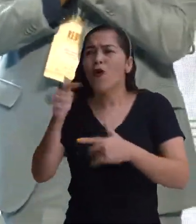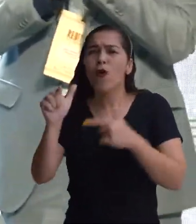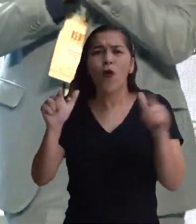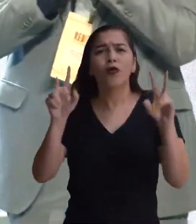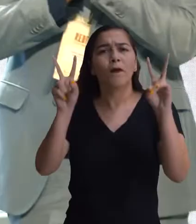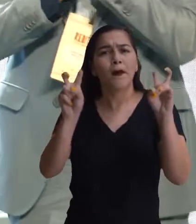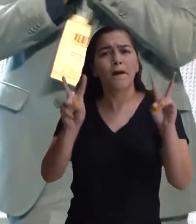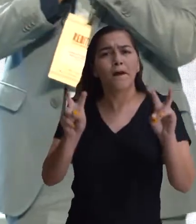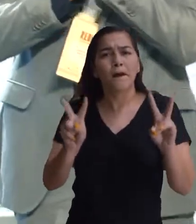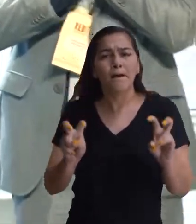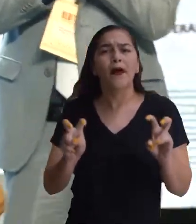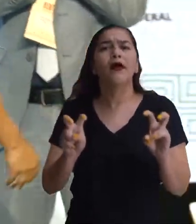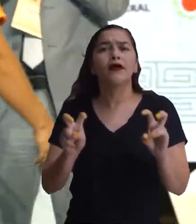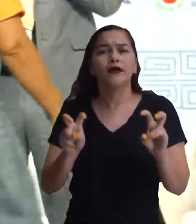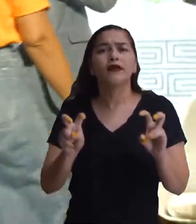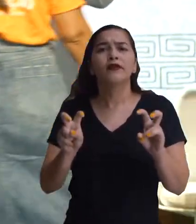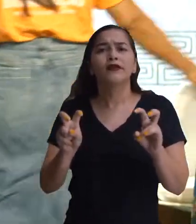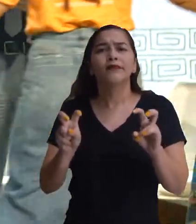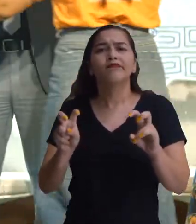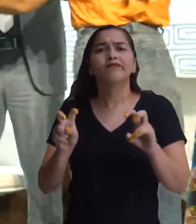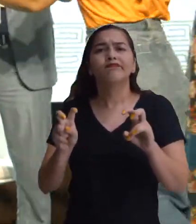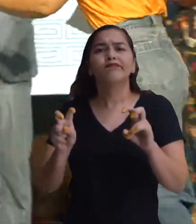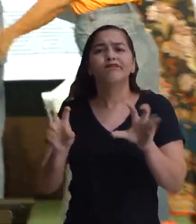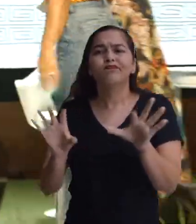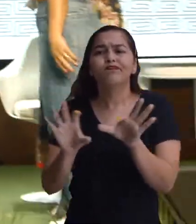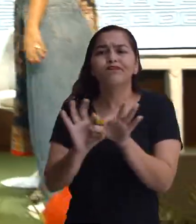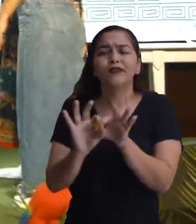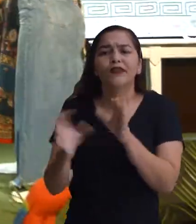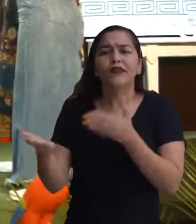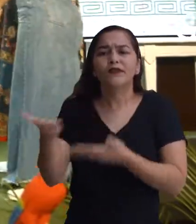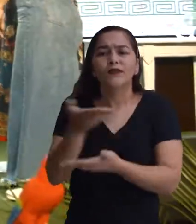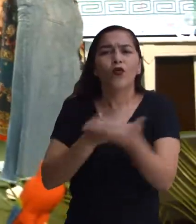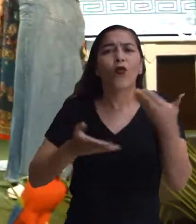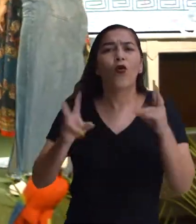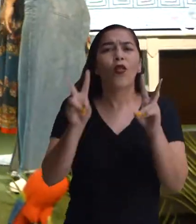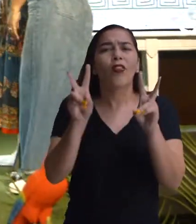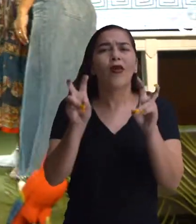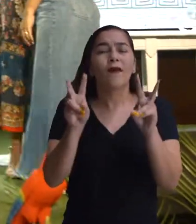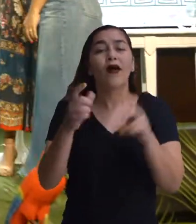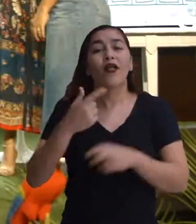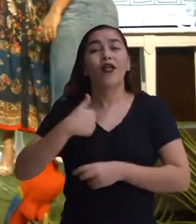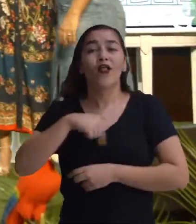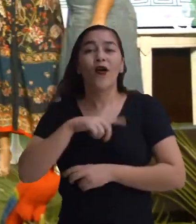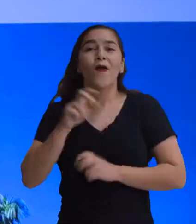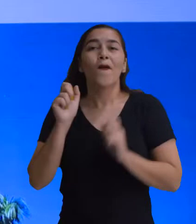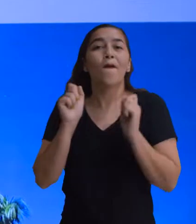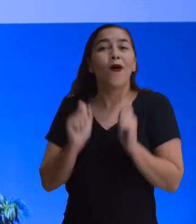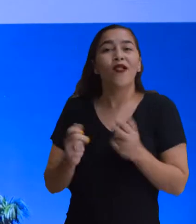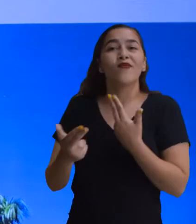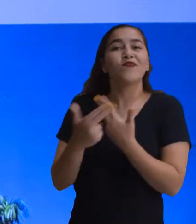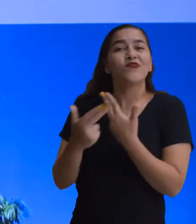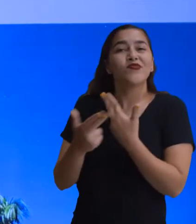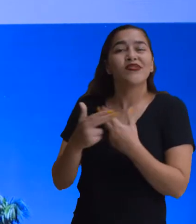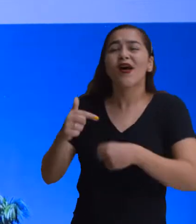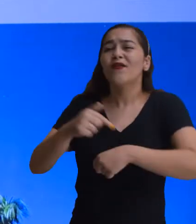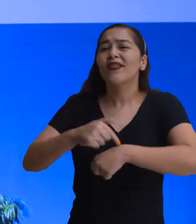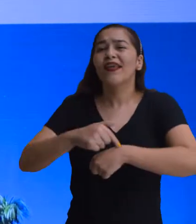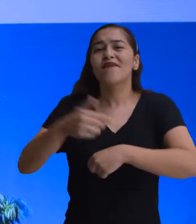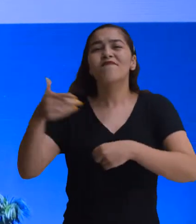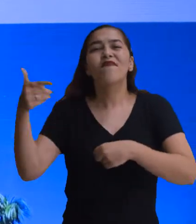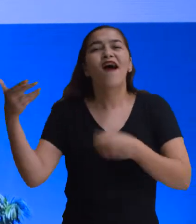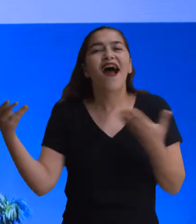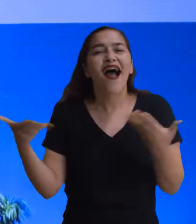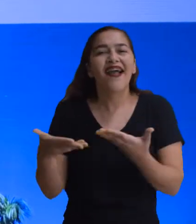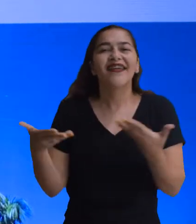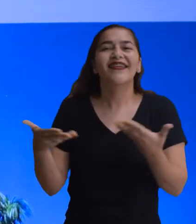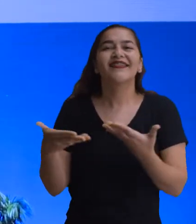e outros também temas, né, que orbitam em cima sobre essa temática. Né? A gente pôde, é claro, utilizar